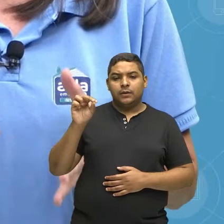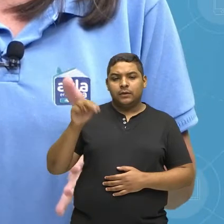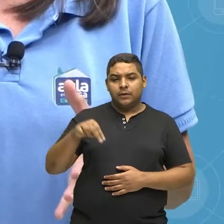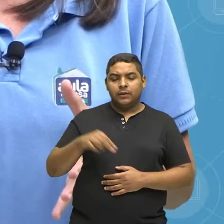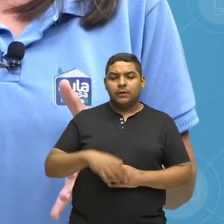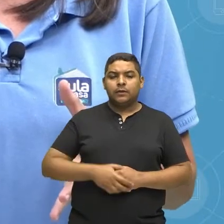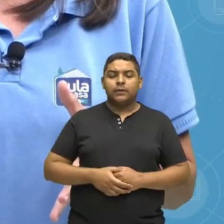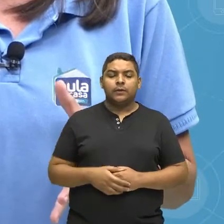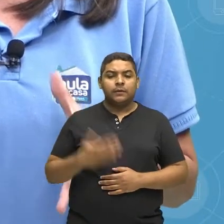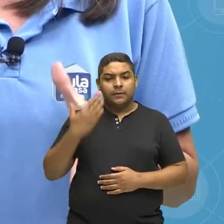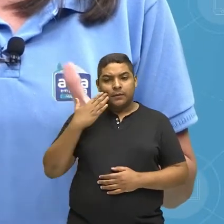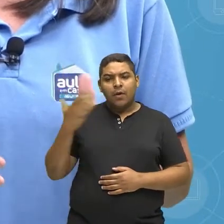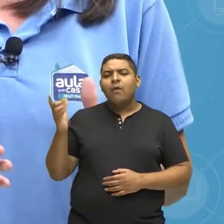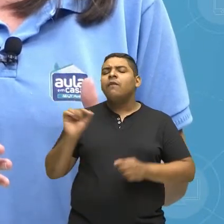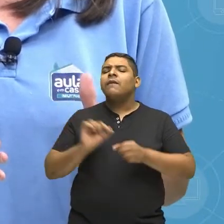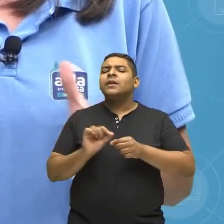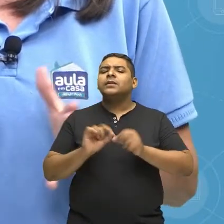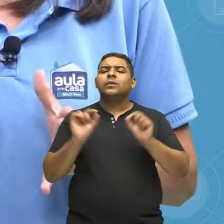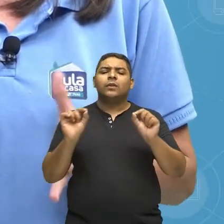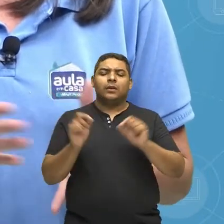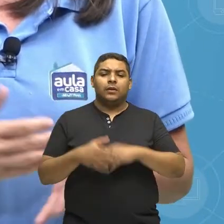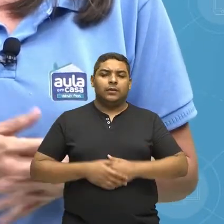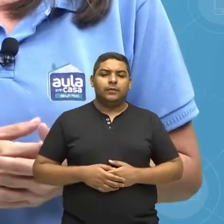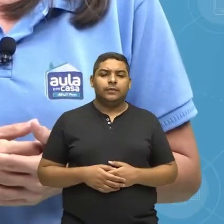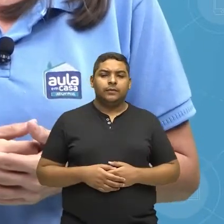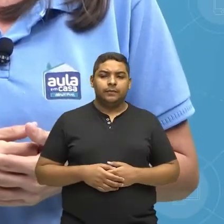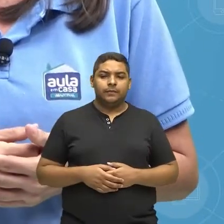que ele está fazendo? Solomon,